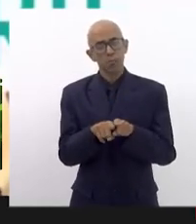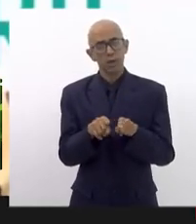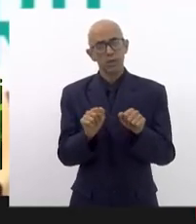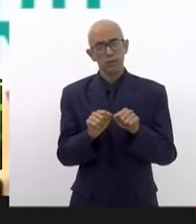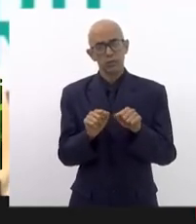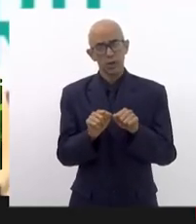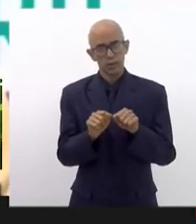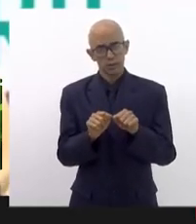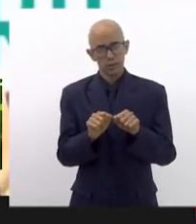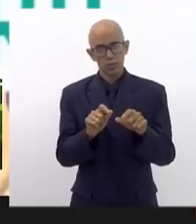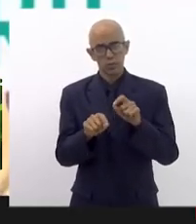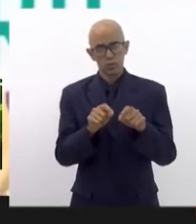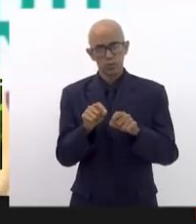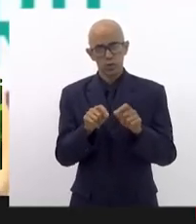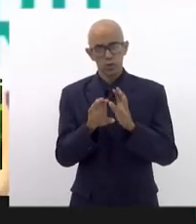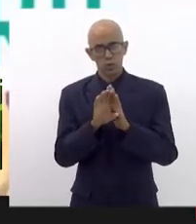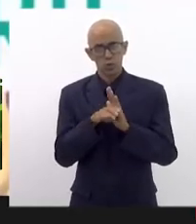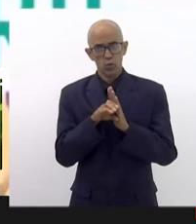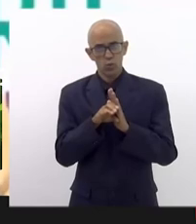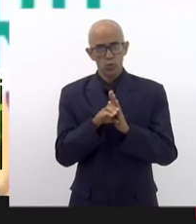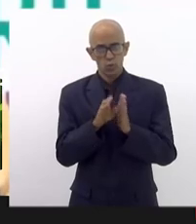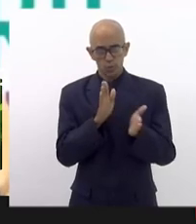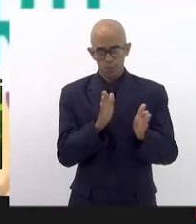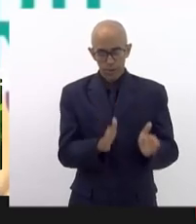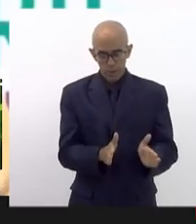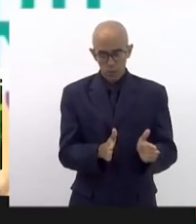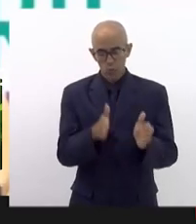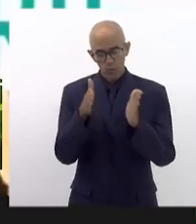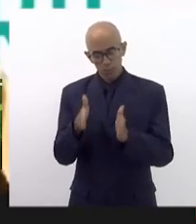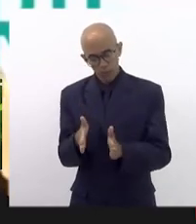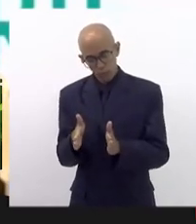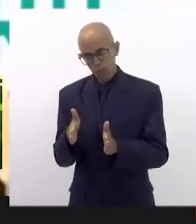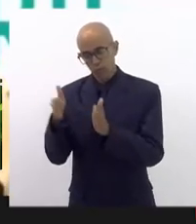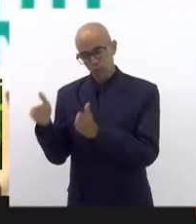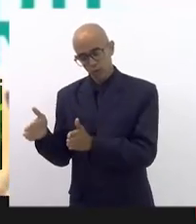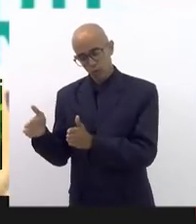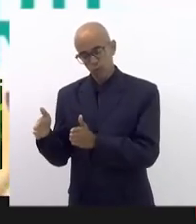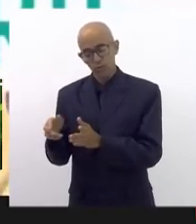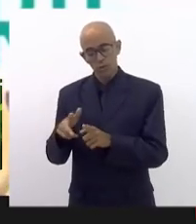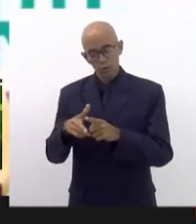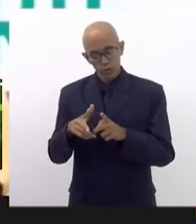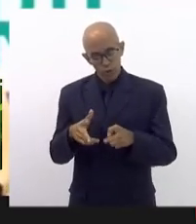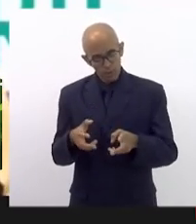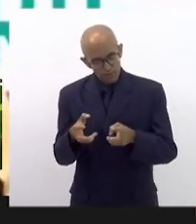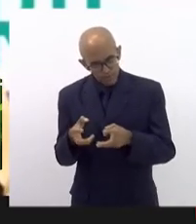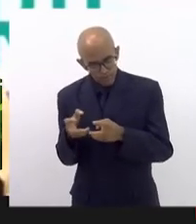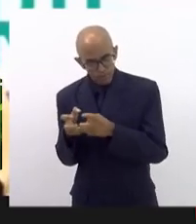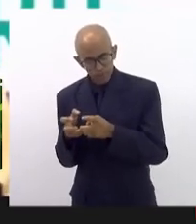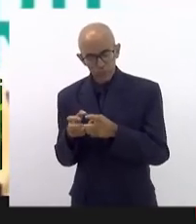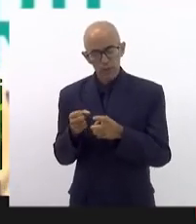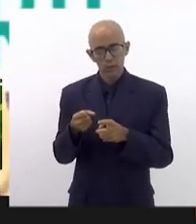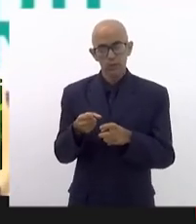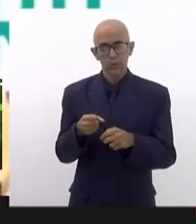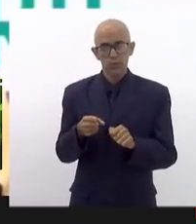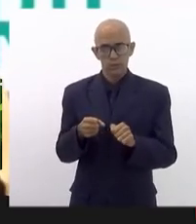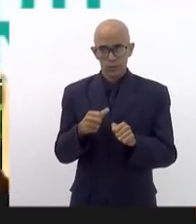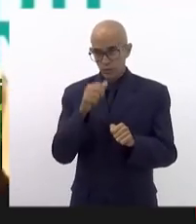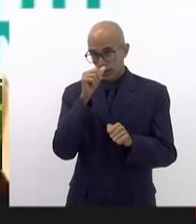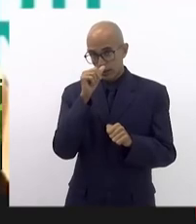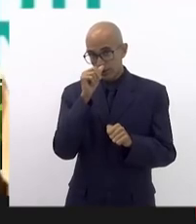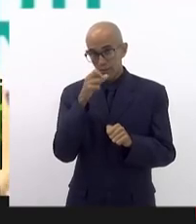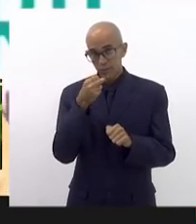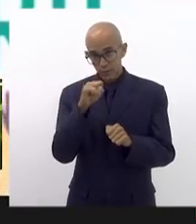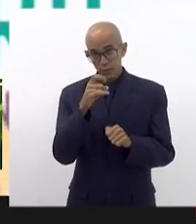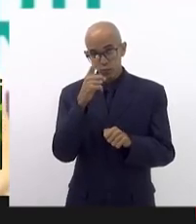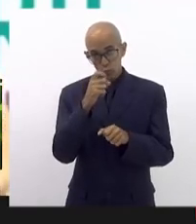ao prazo, uma definição de periodicidade de revisão, mas que seja uma revisão contínua, se for anual ou bienal, que